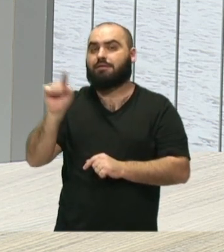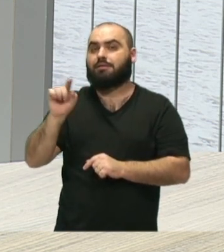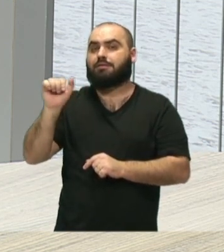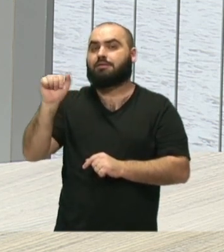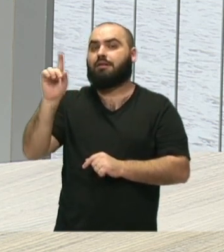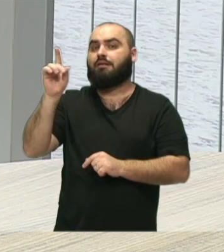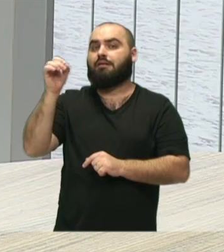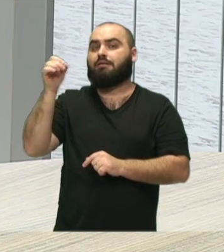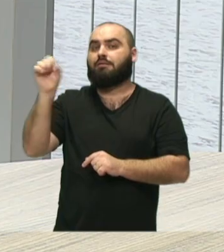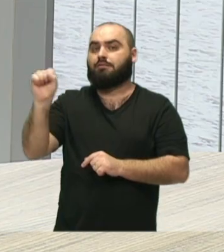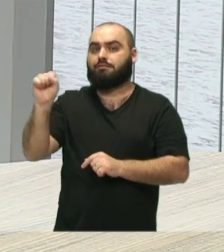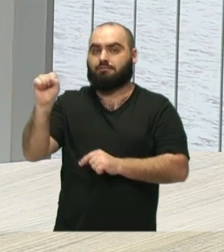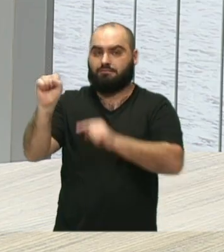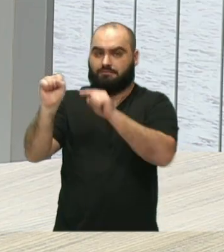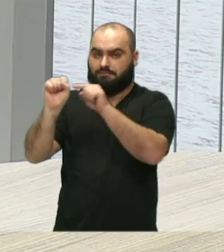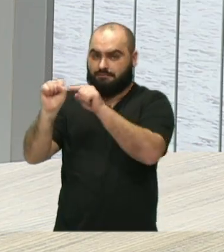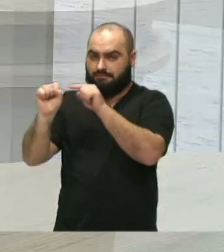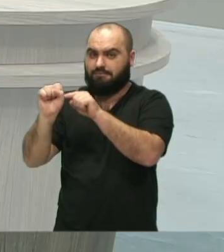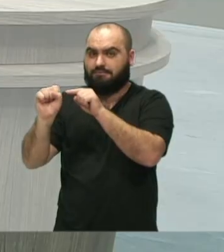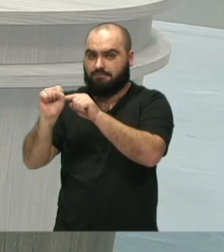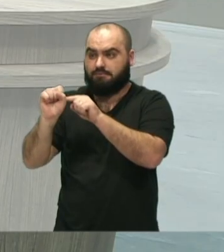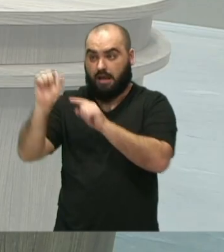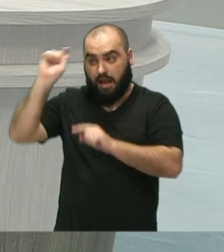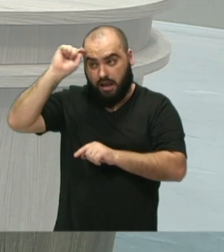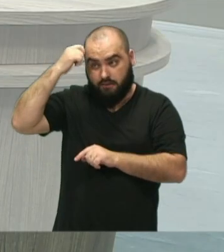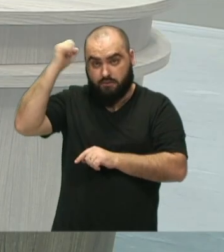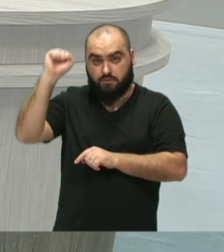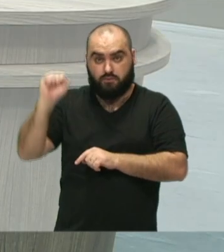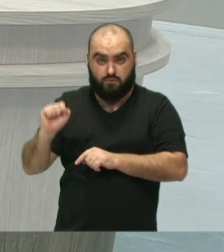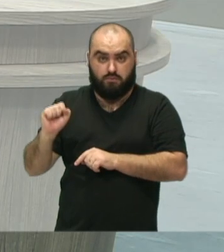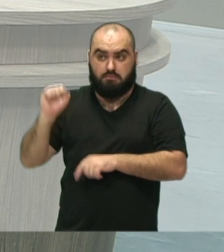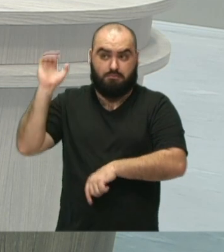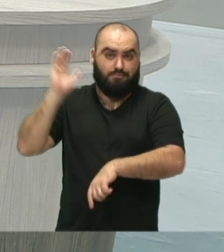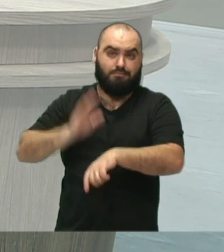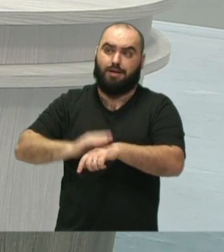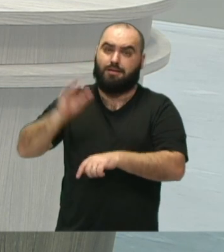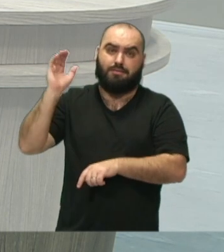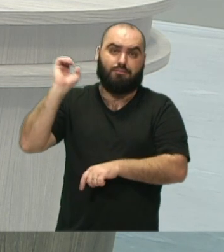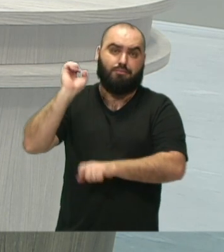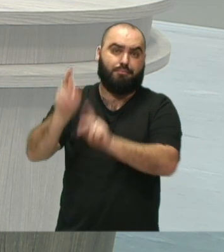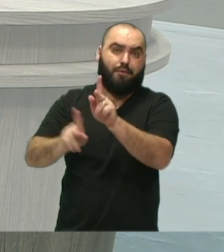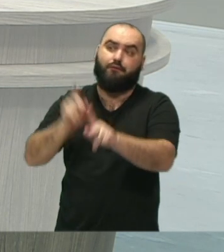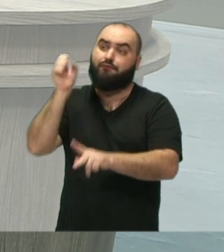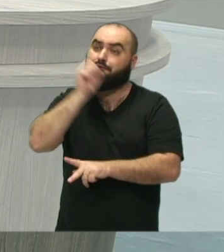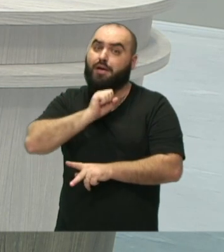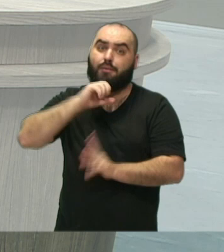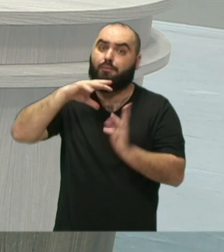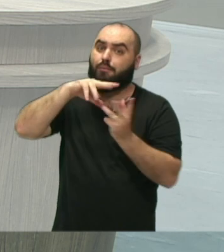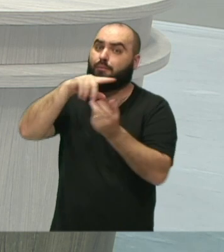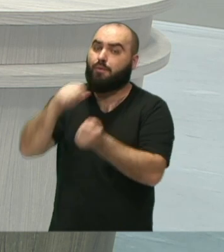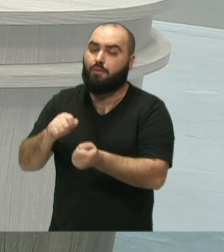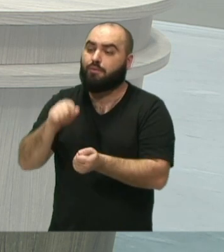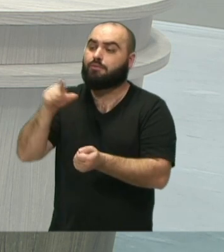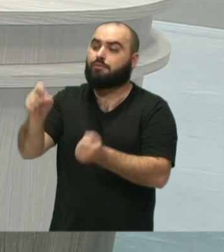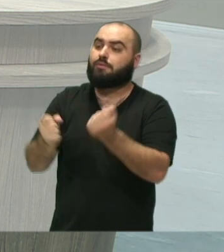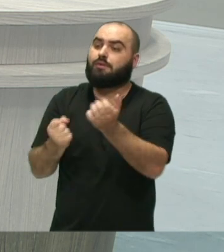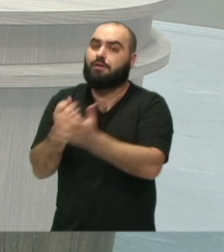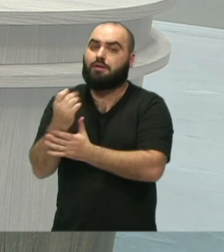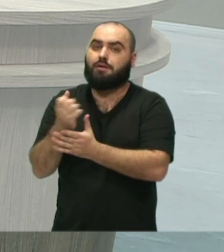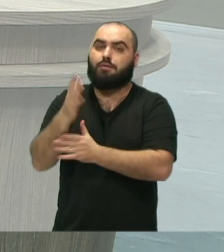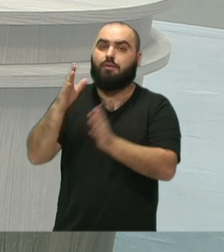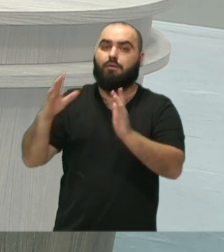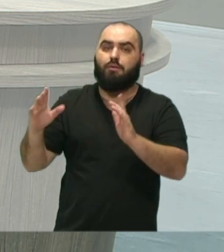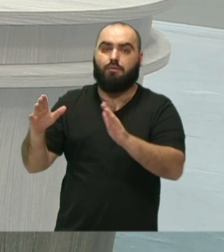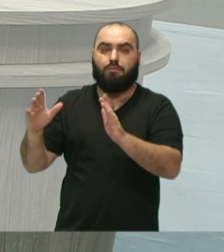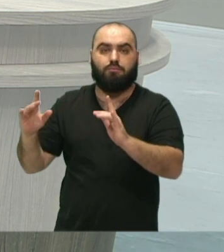A história da África é a história mais antiga do mundo. Na África se inventou a astrologia, na África se criou a matemática, na África se construíram pirâmides. A